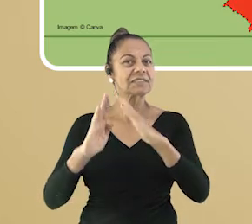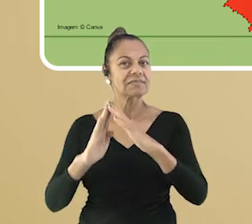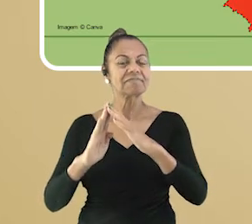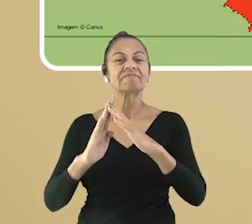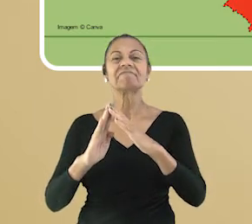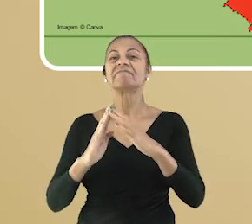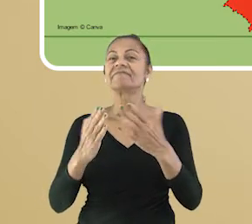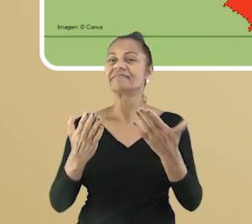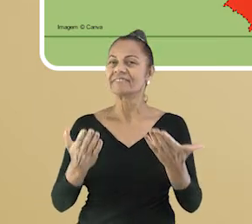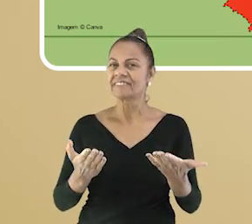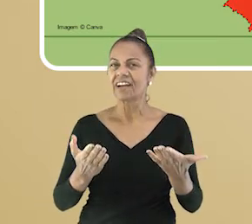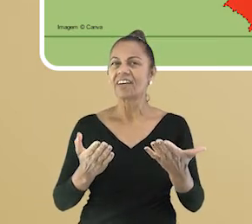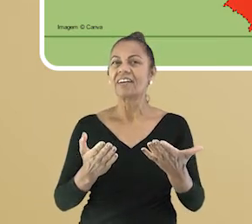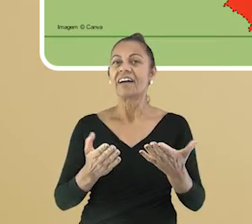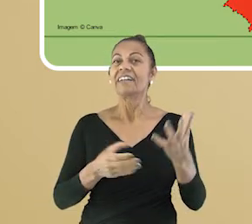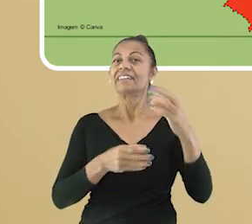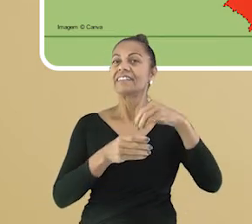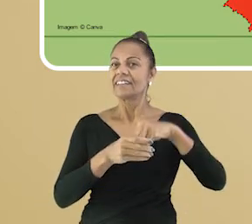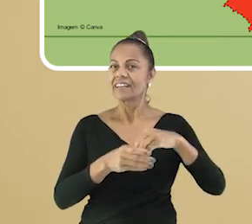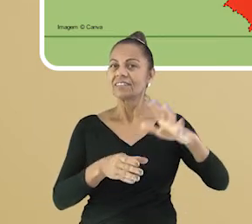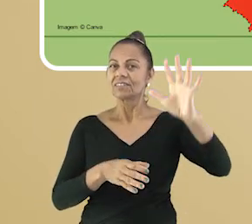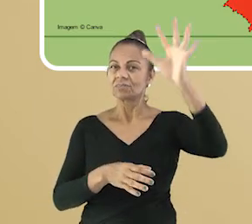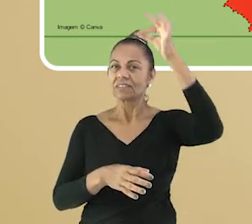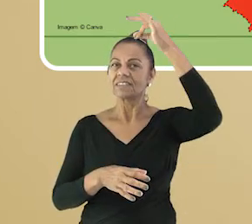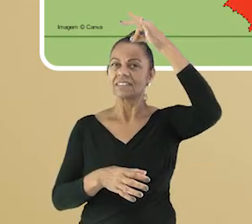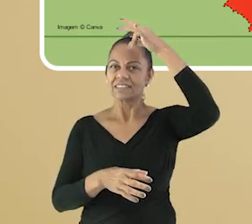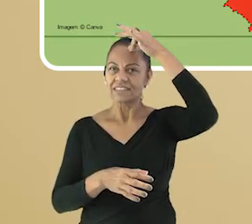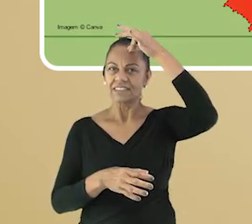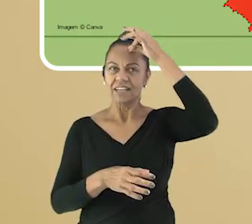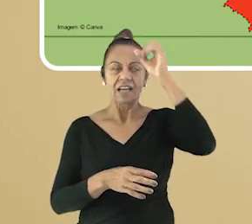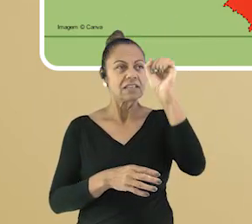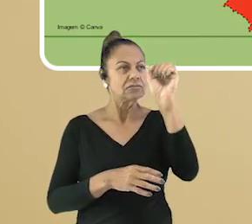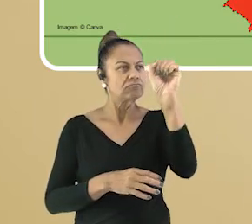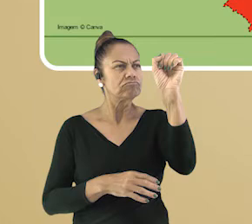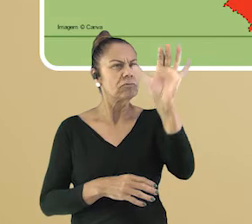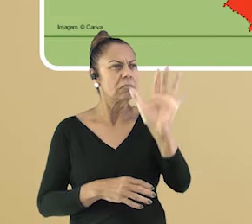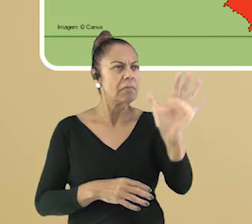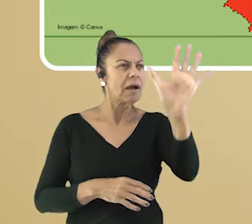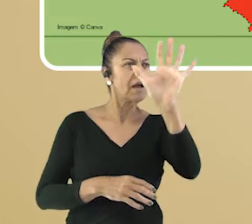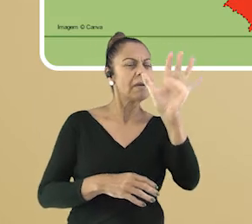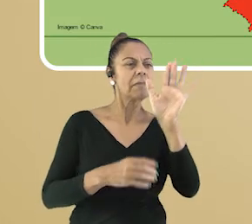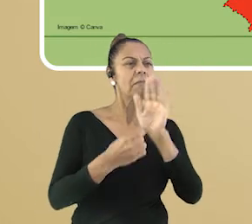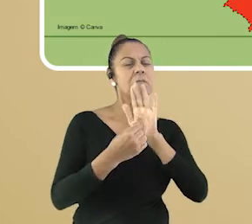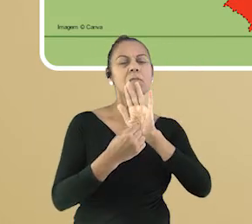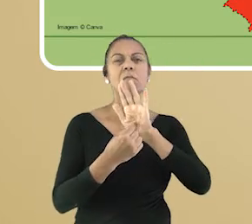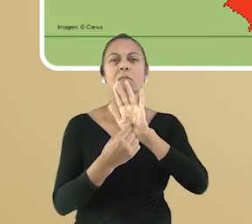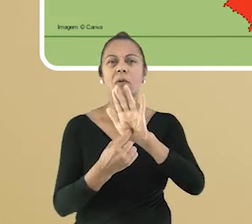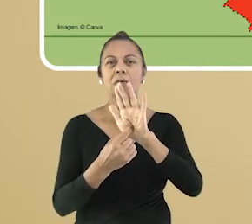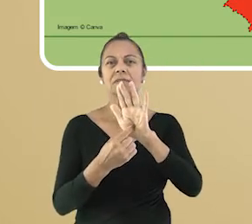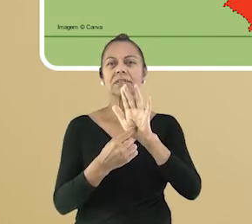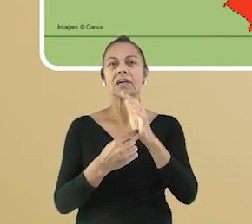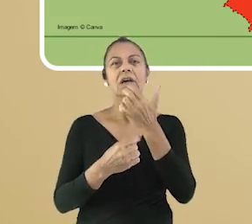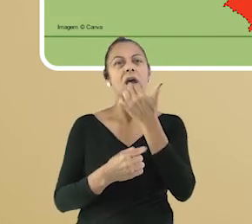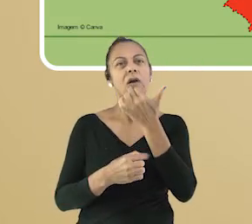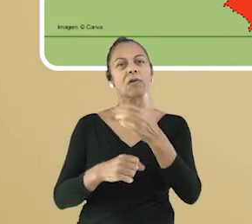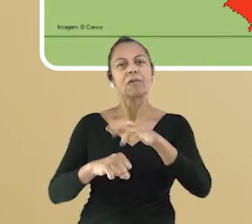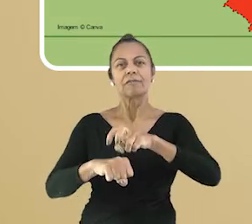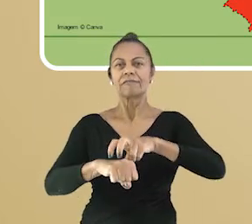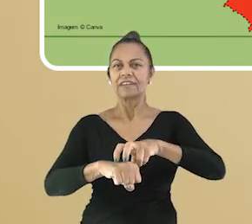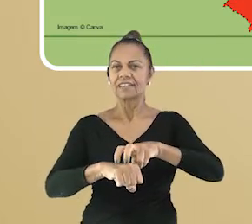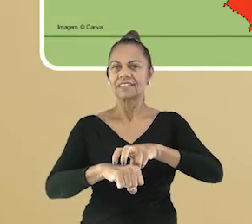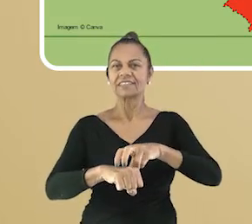Nós moramos no estado do Espírito Santo. E nesse mapa, ele está na cor verde. E tem uma setinha